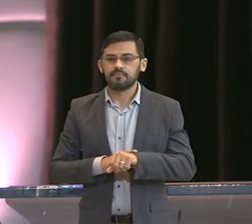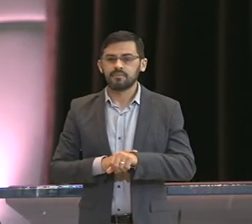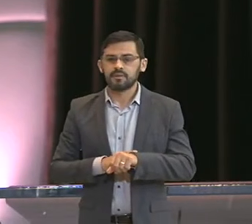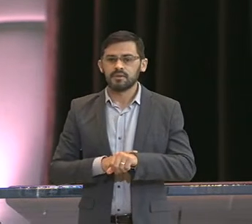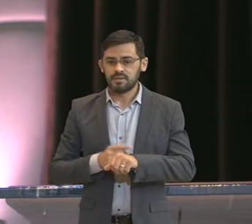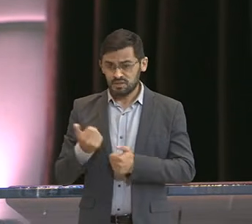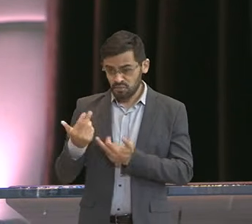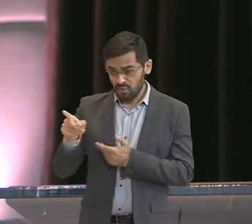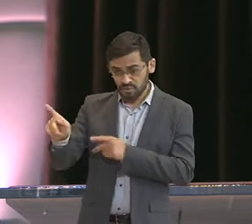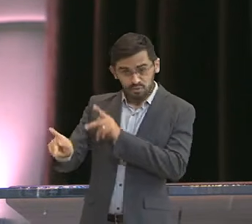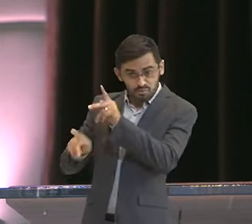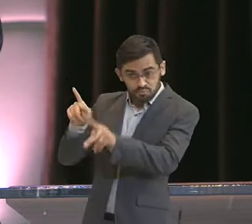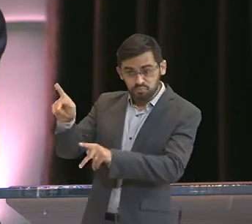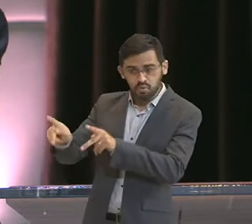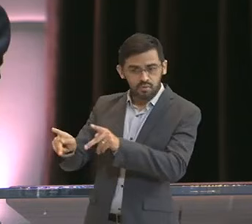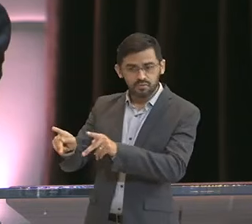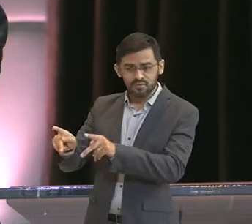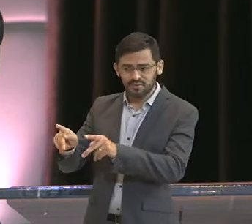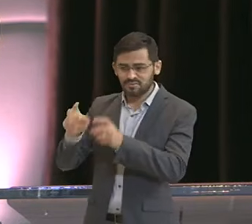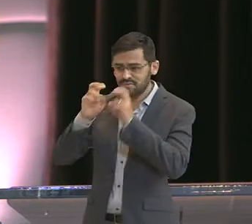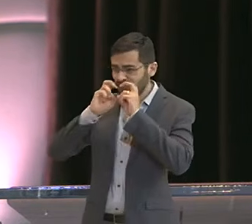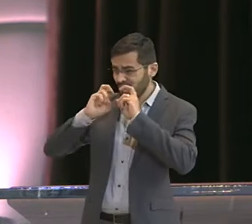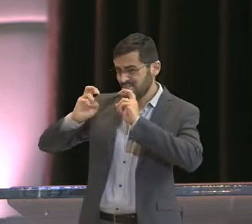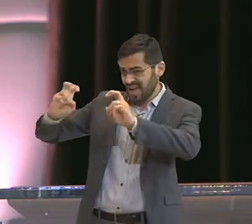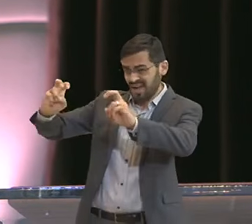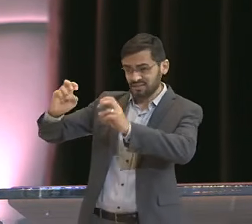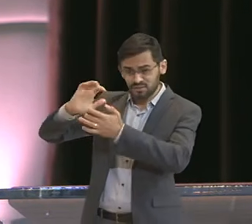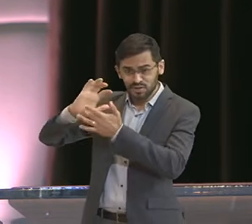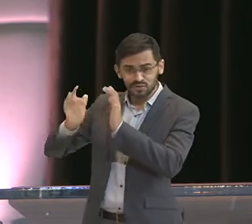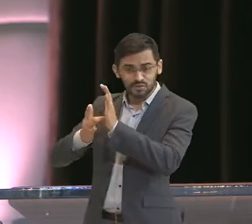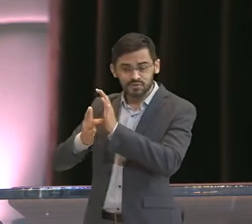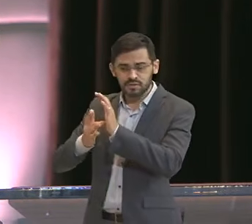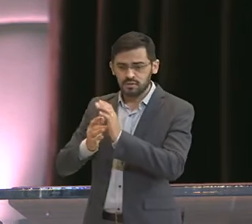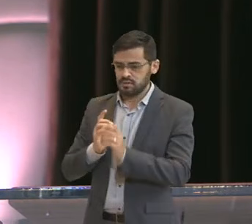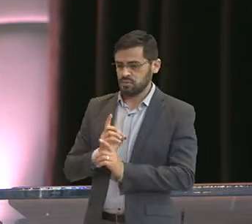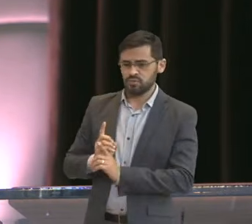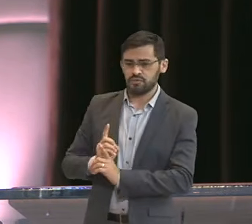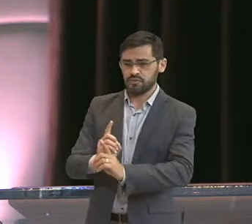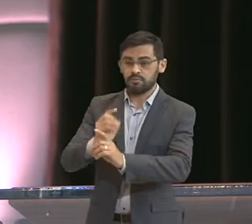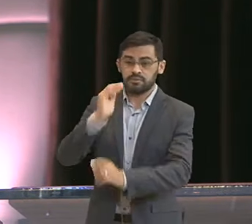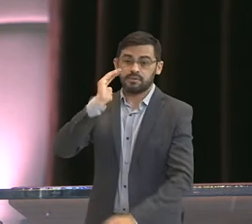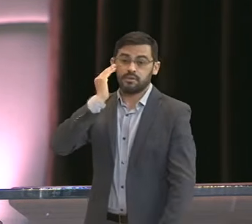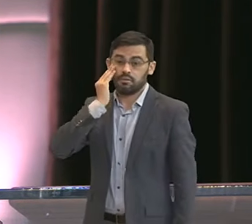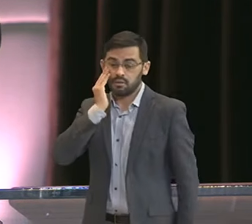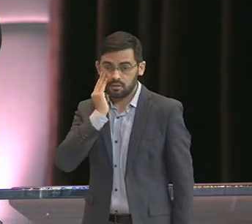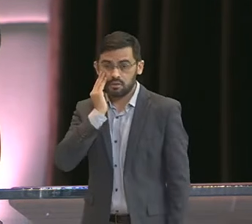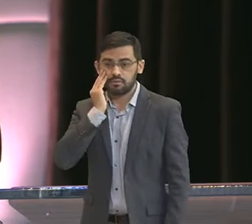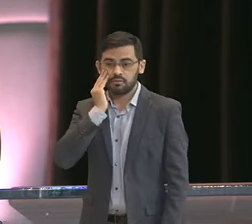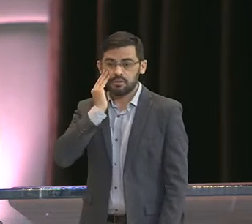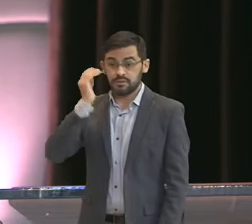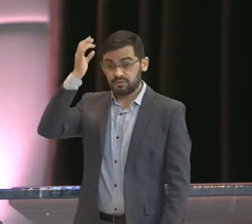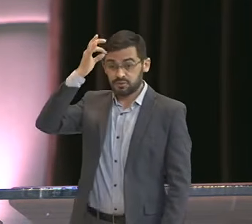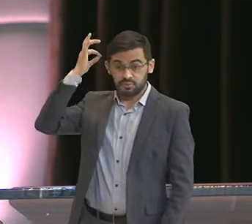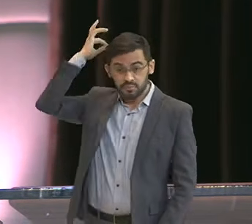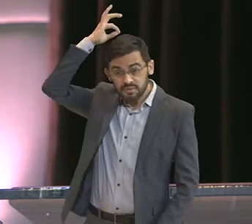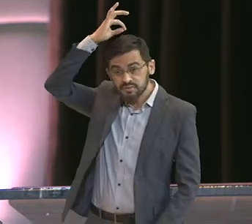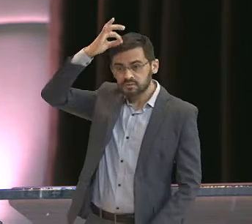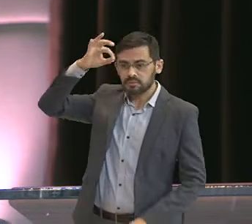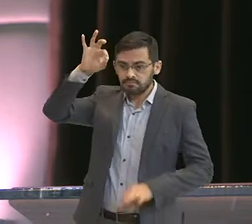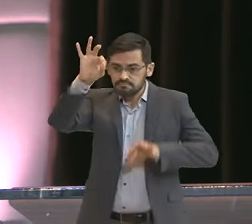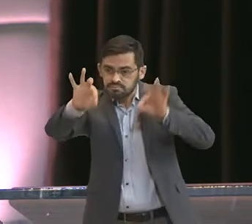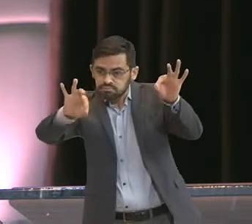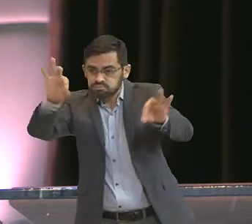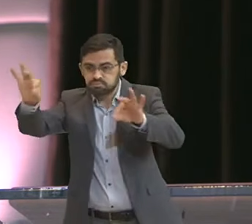assim como aquele povo ouviu o brado de Jesus, e os discípulos entenderam que ele estava falando do Espírito que ele ia